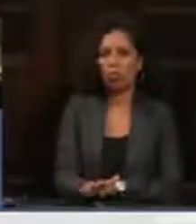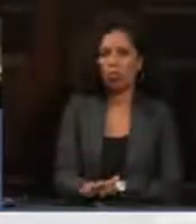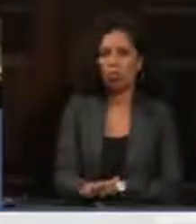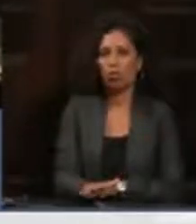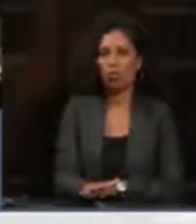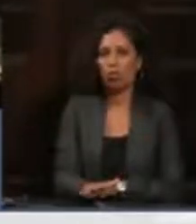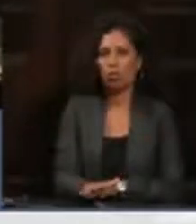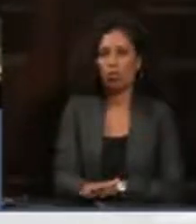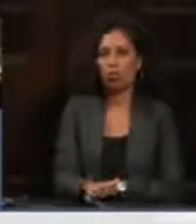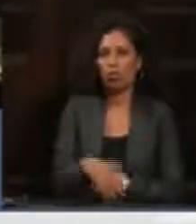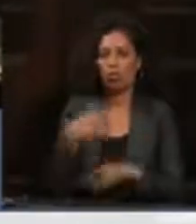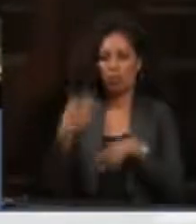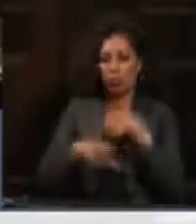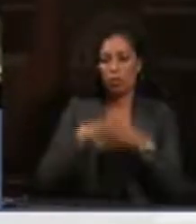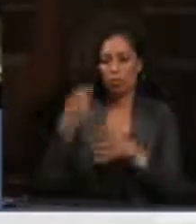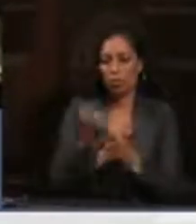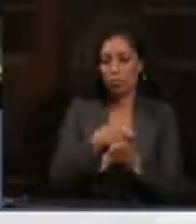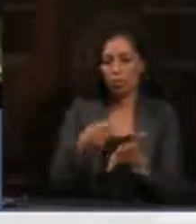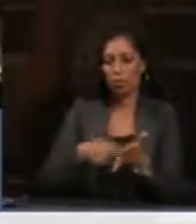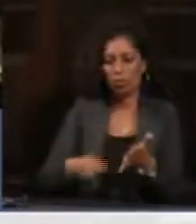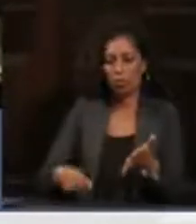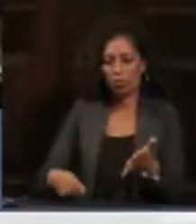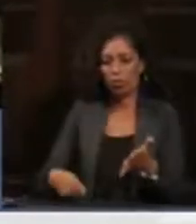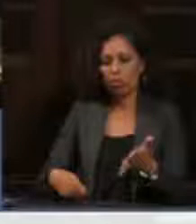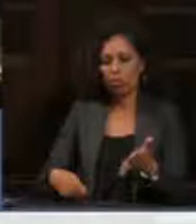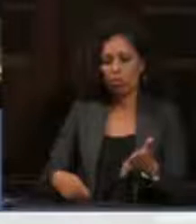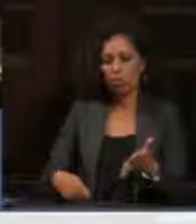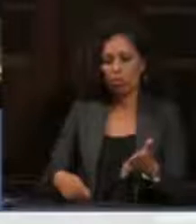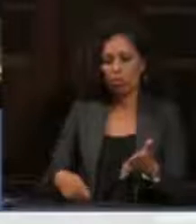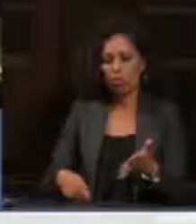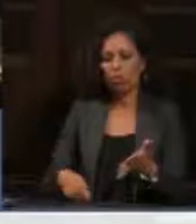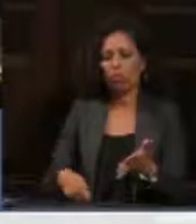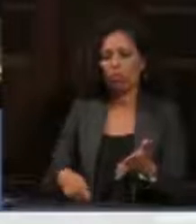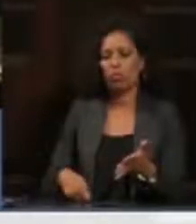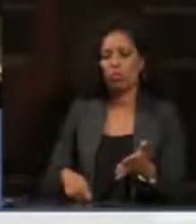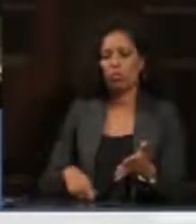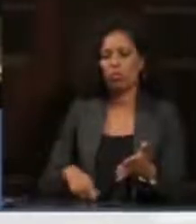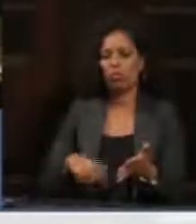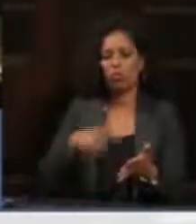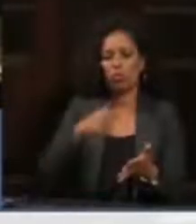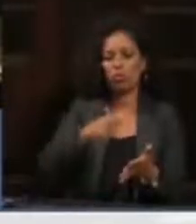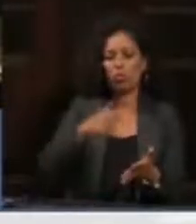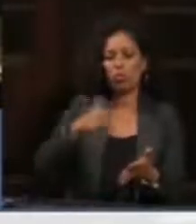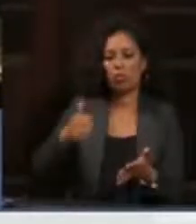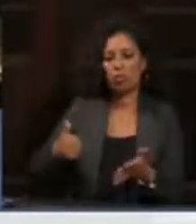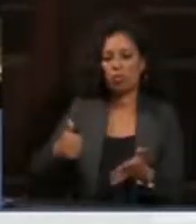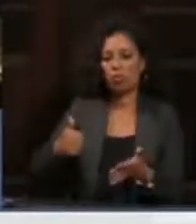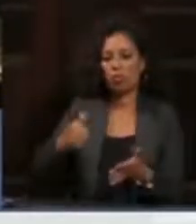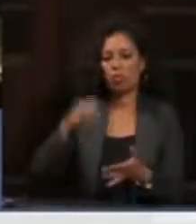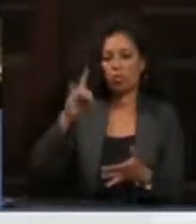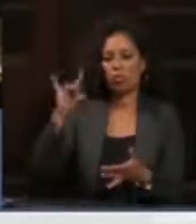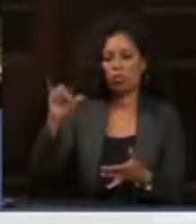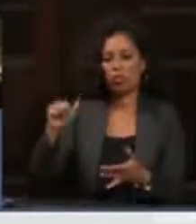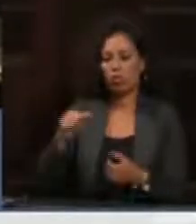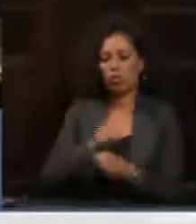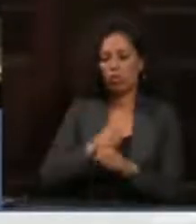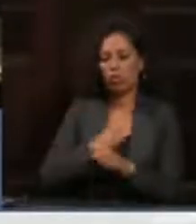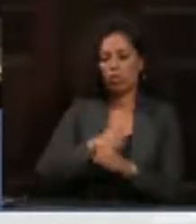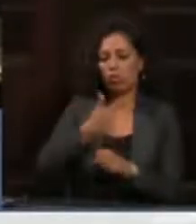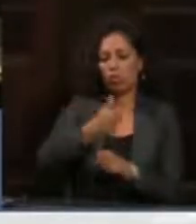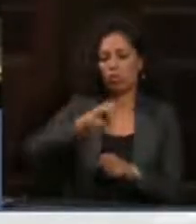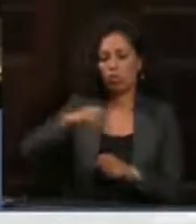para registrar que nesses 71 dias decorridos de